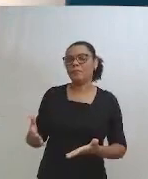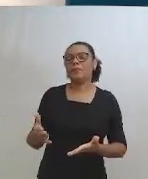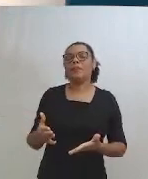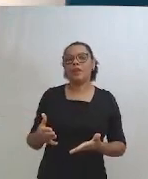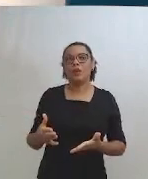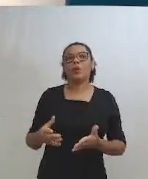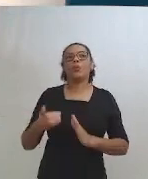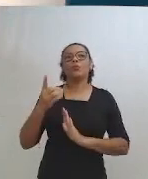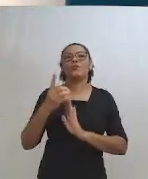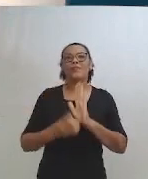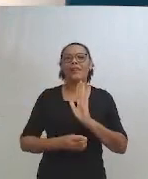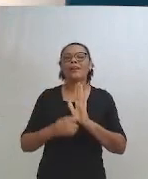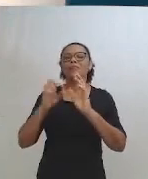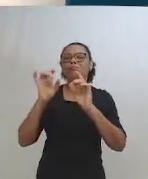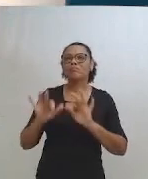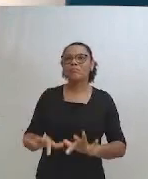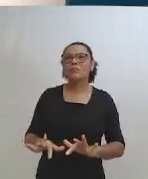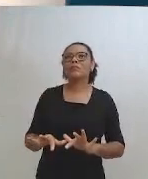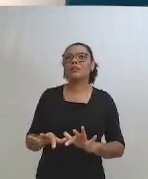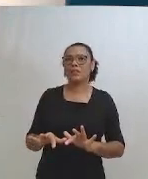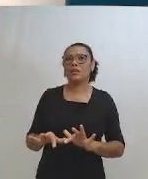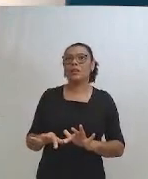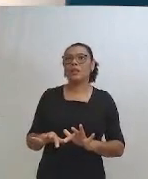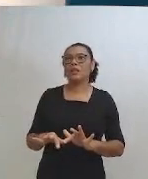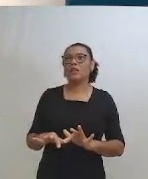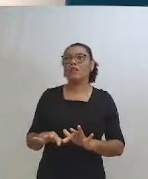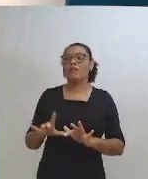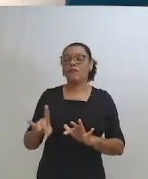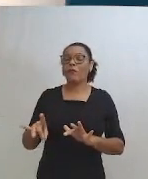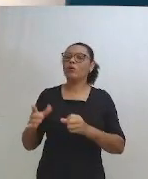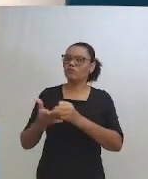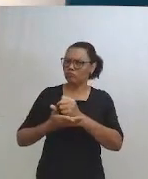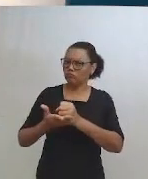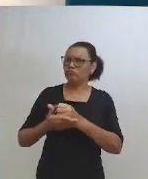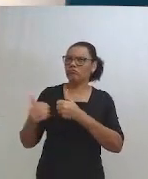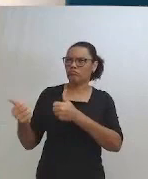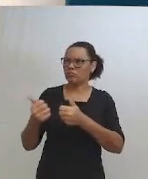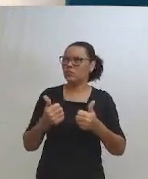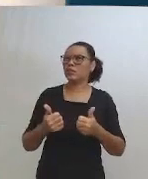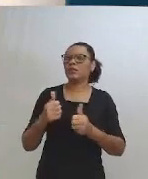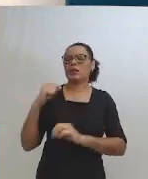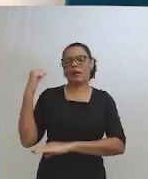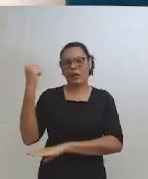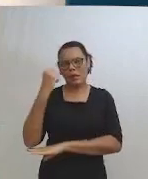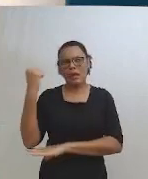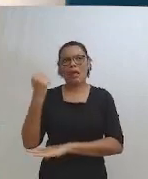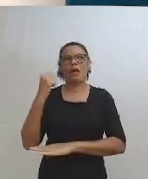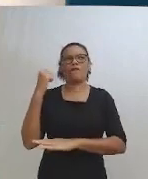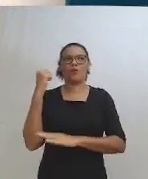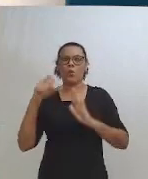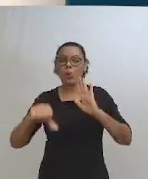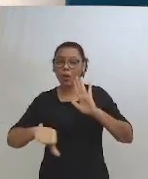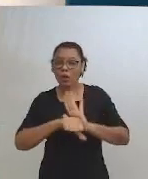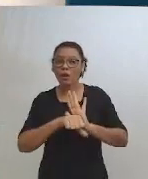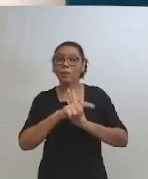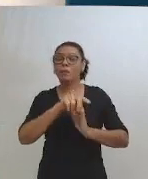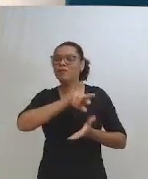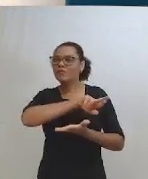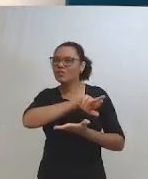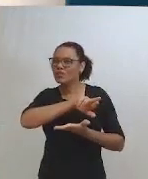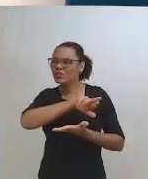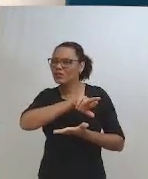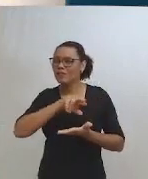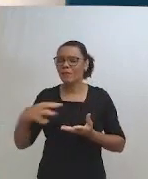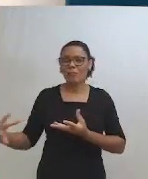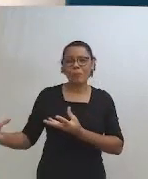que a prisão preventiva foi devidamente fundamentada na gravidade concreta do delito, que foi praticado com vários tiros de arma de fogo e golpes